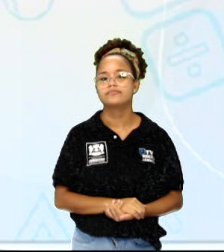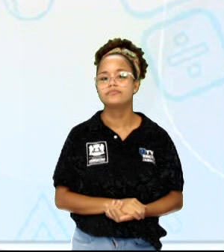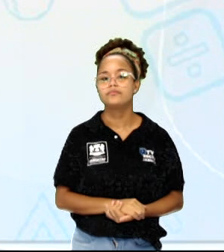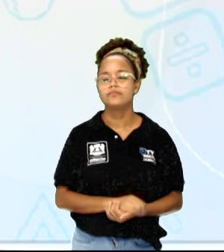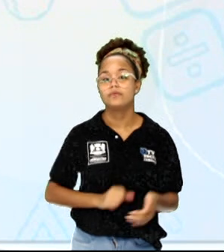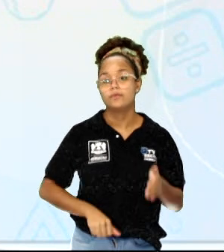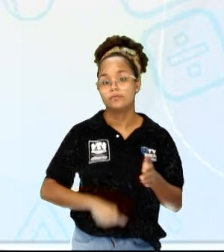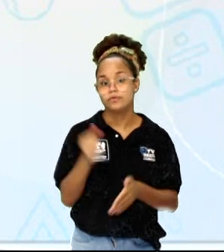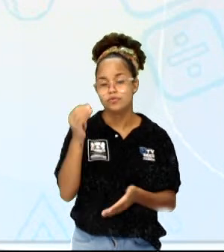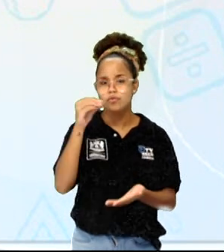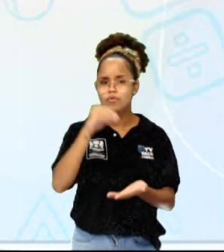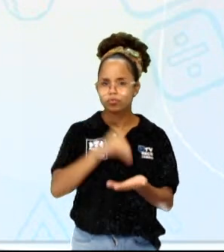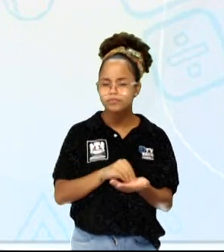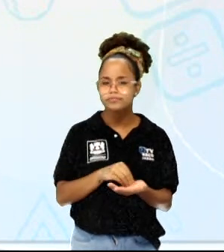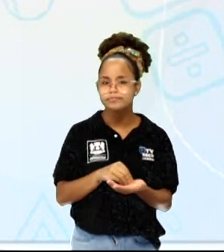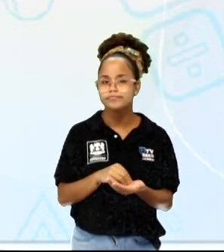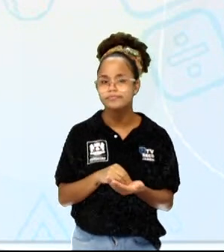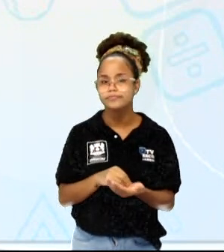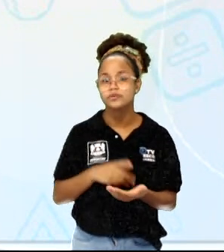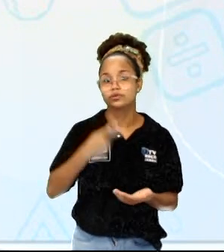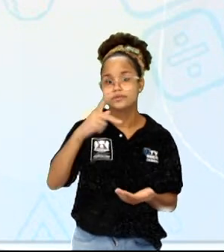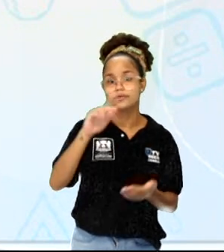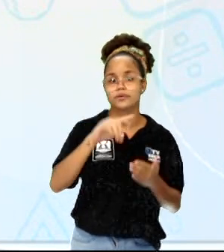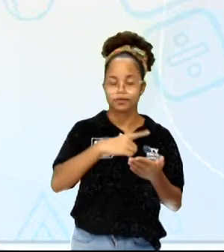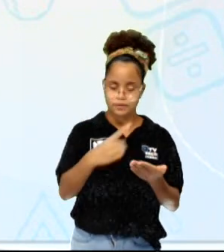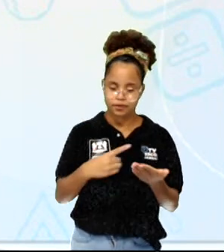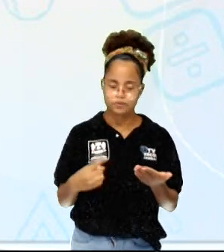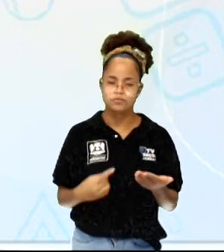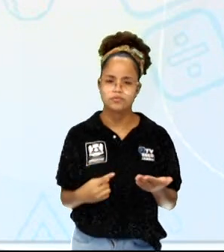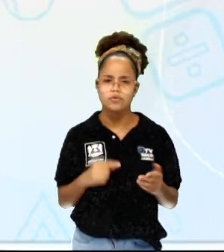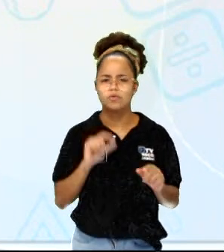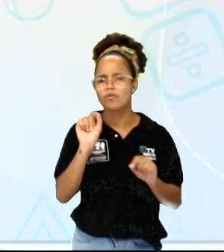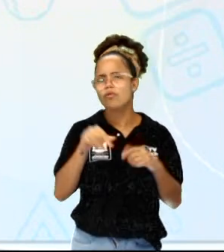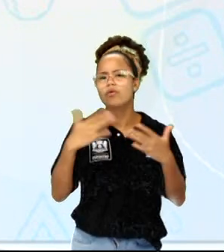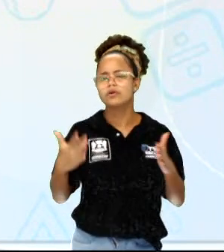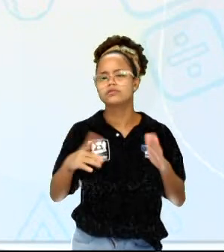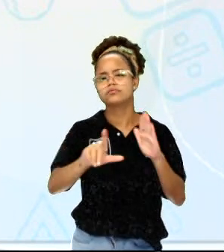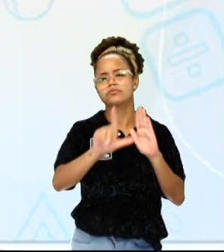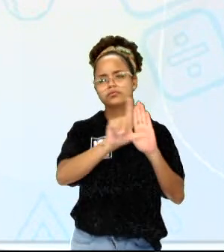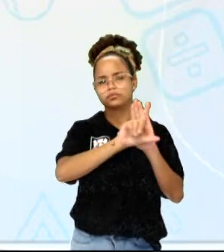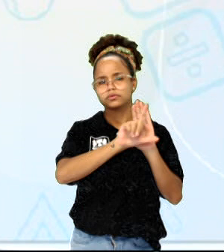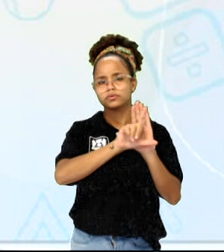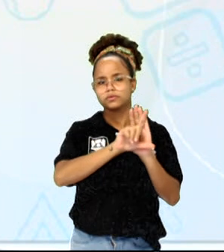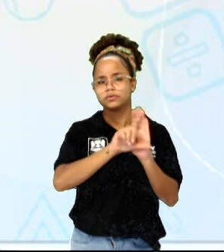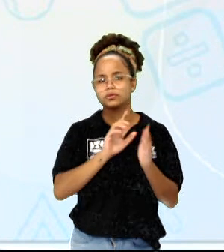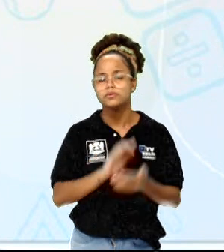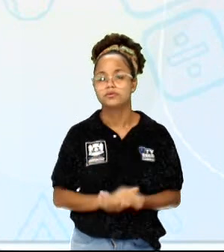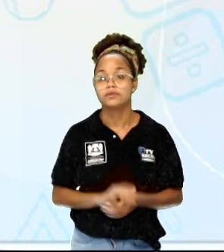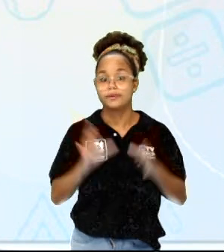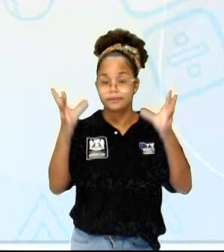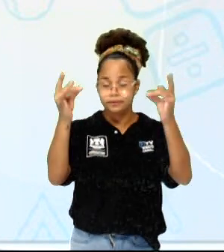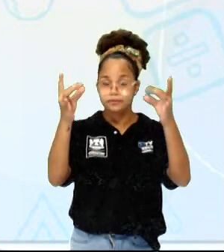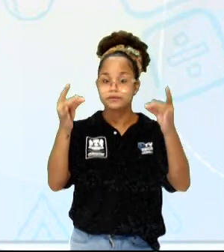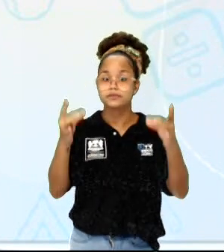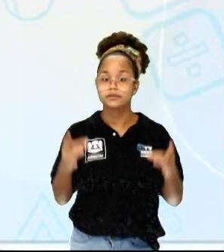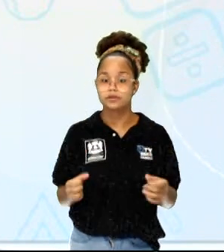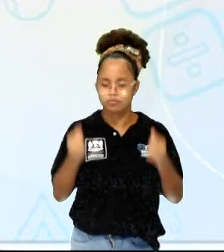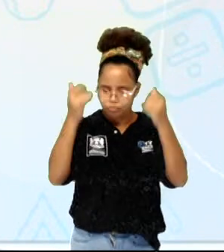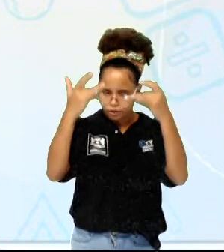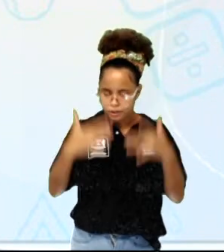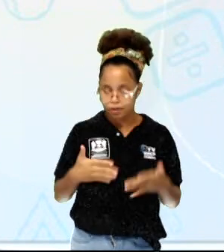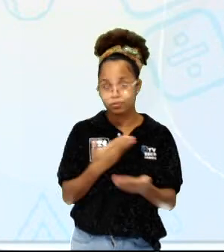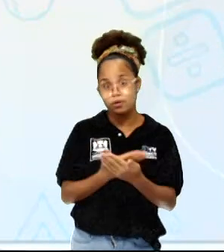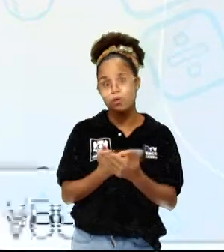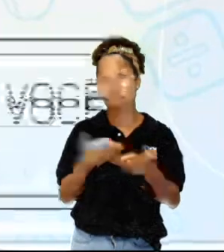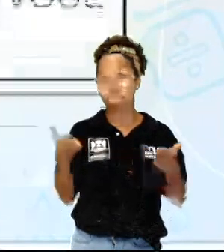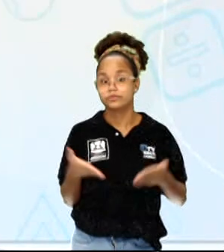Primeiro, você vai fazer o seguinte: registre em seu caderno quais as legislações específicas que falamos na aula de